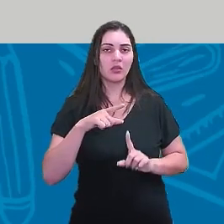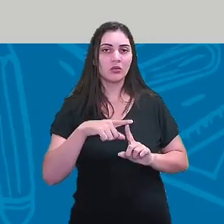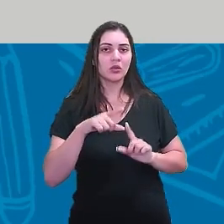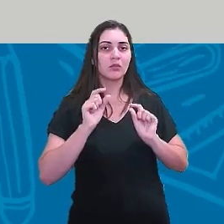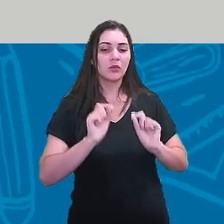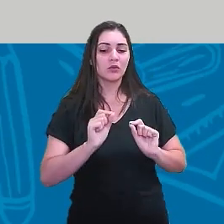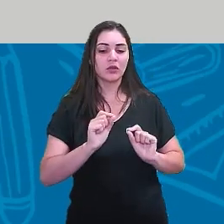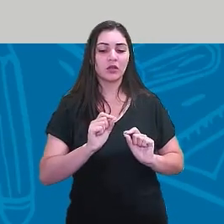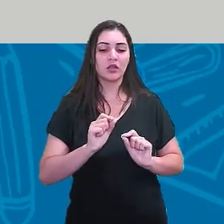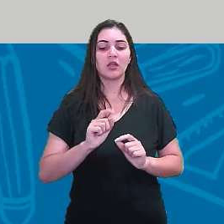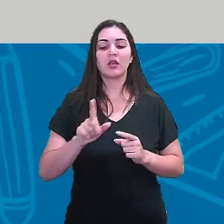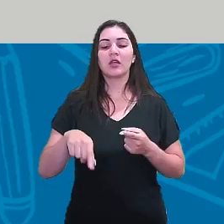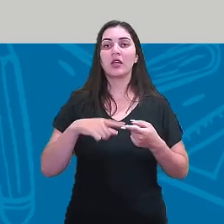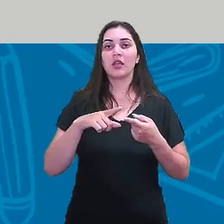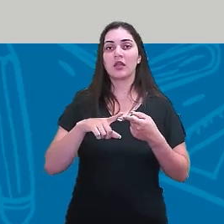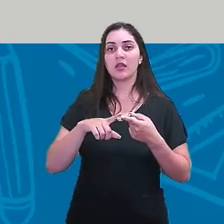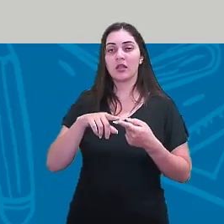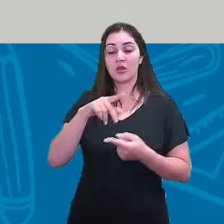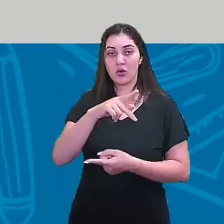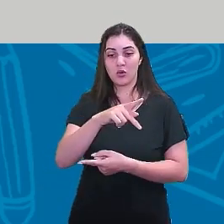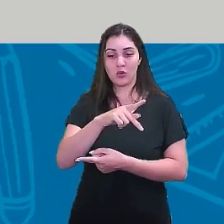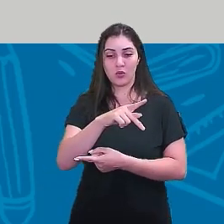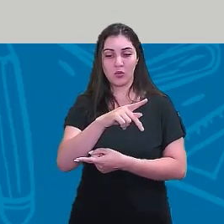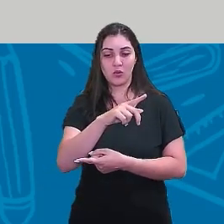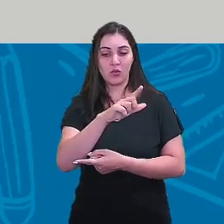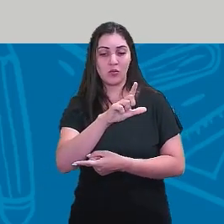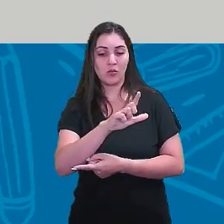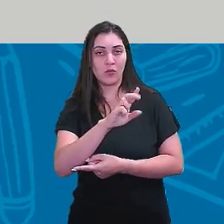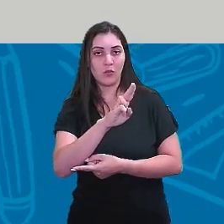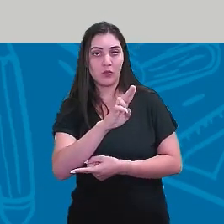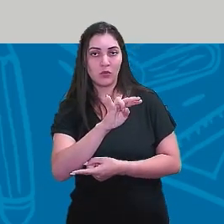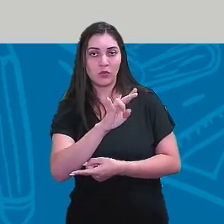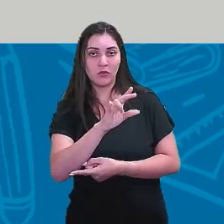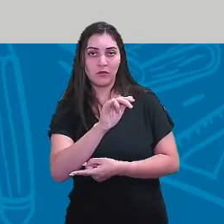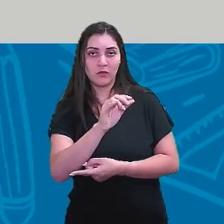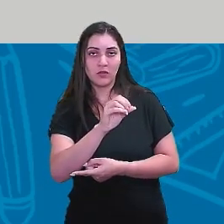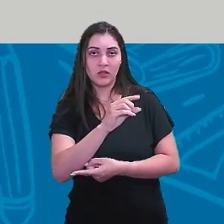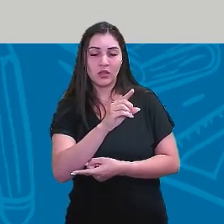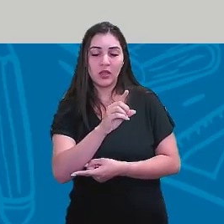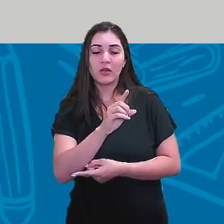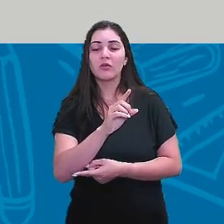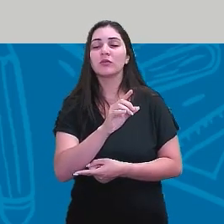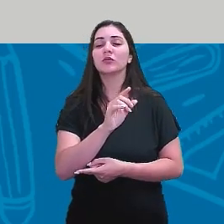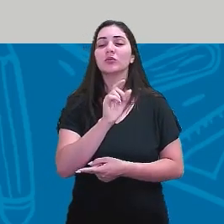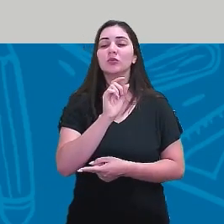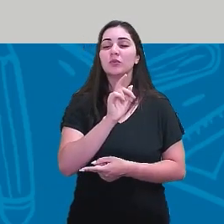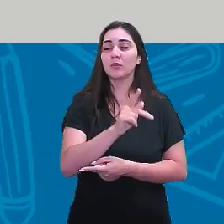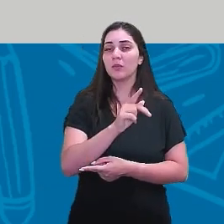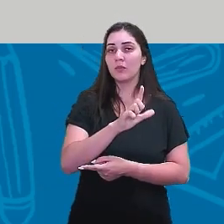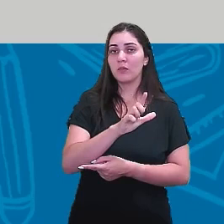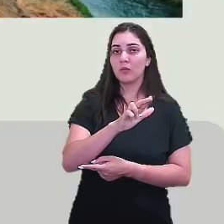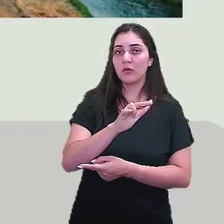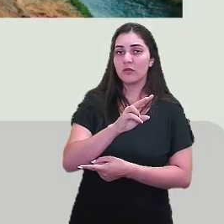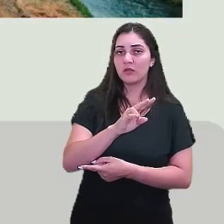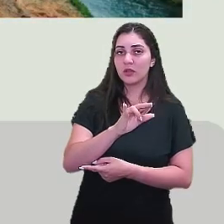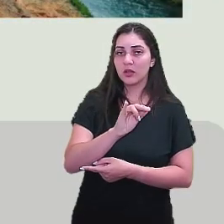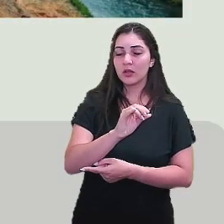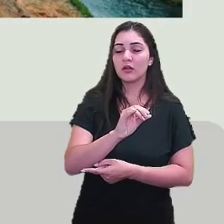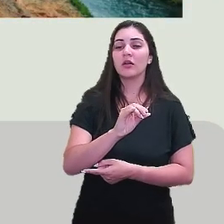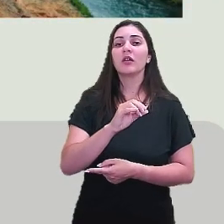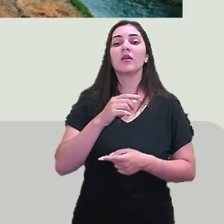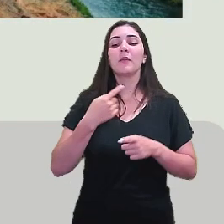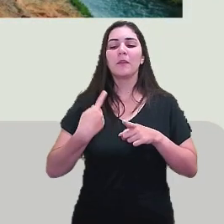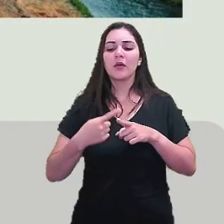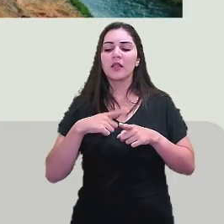de agentes externos. A erosão pluvial, que ocorre pela ação da água da chuva, que contribui para o processo